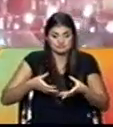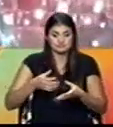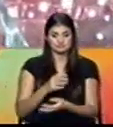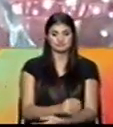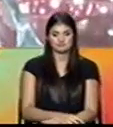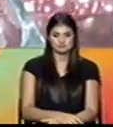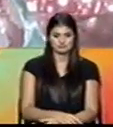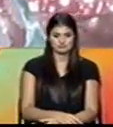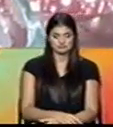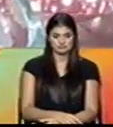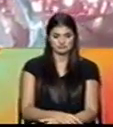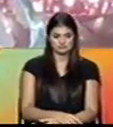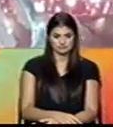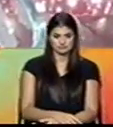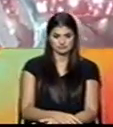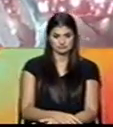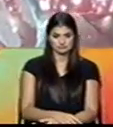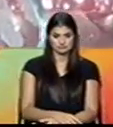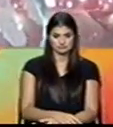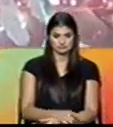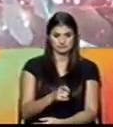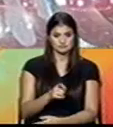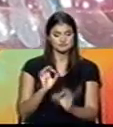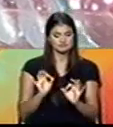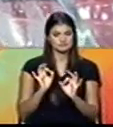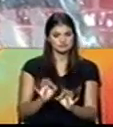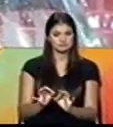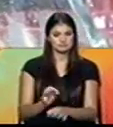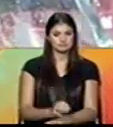Já saiu. Foi fácil. Pronto. E cá está ele.